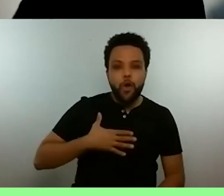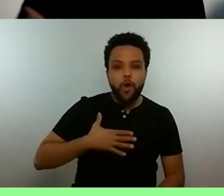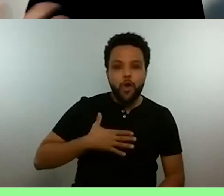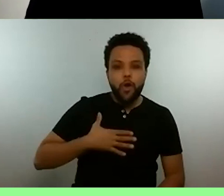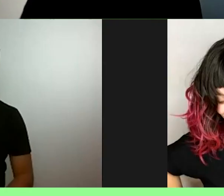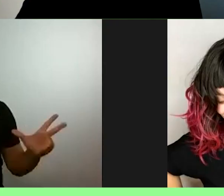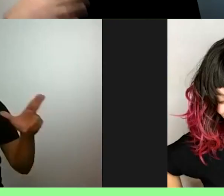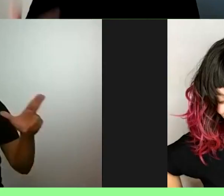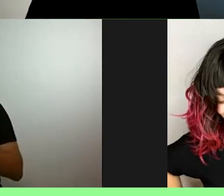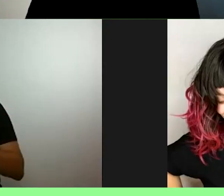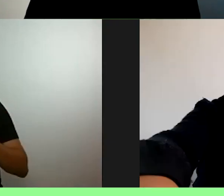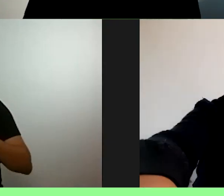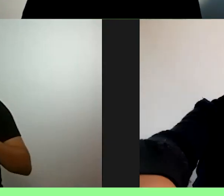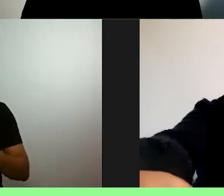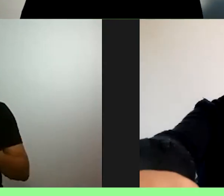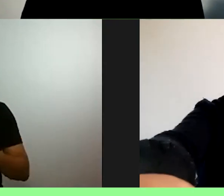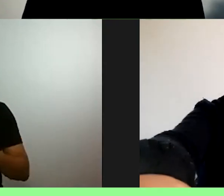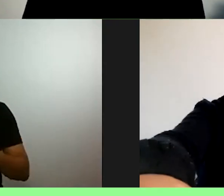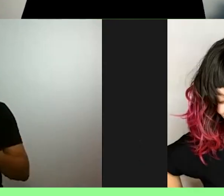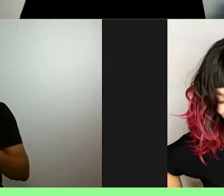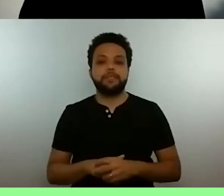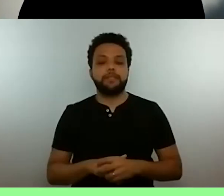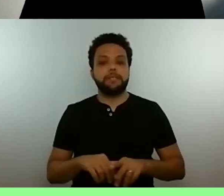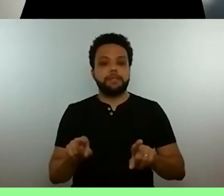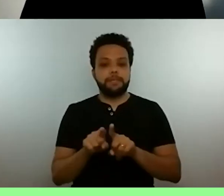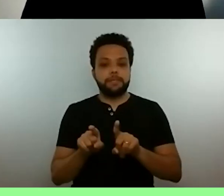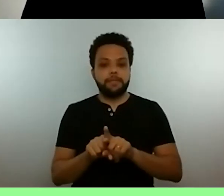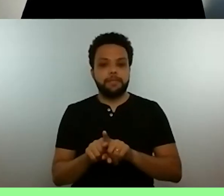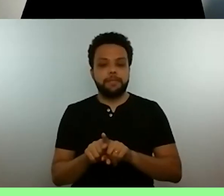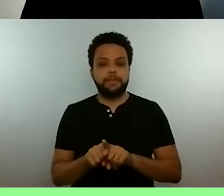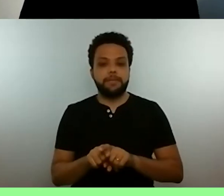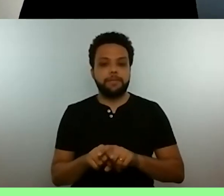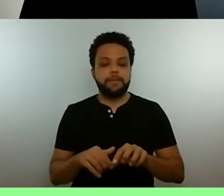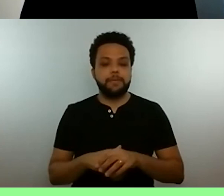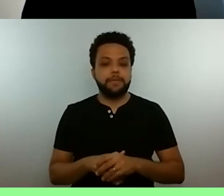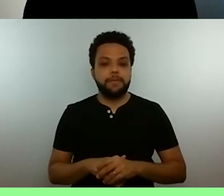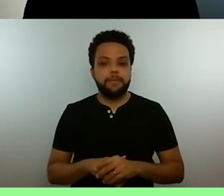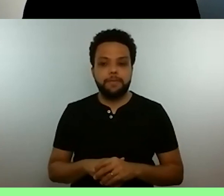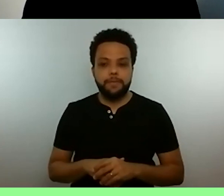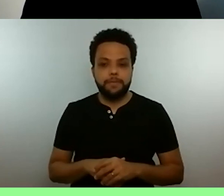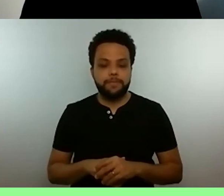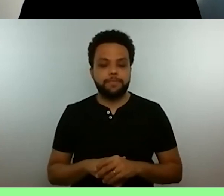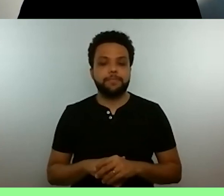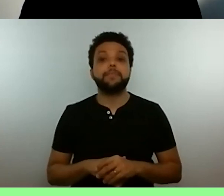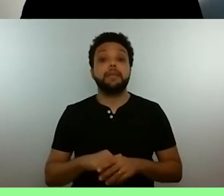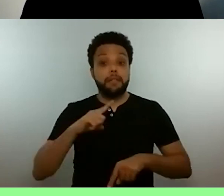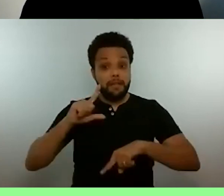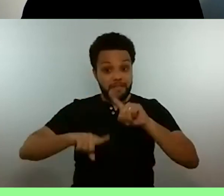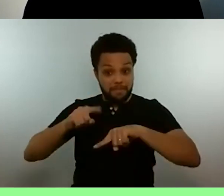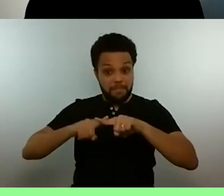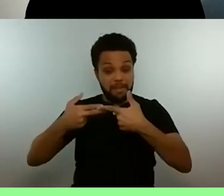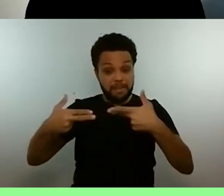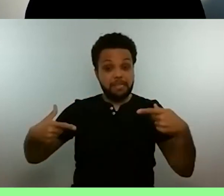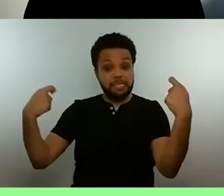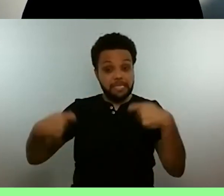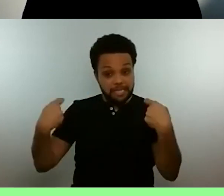de imagens, com softwares, com programação, de ter as ferramentas necessárias para isso, assim, né,